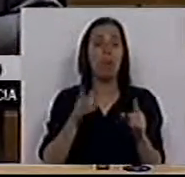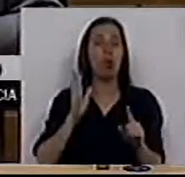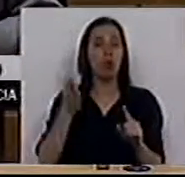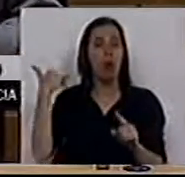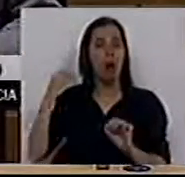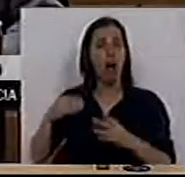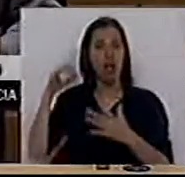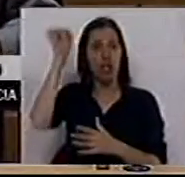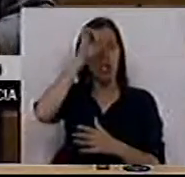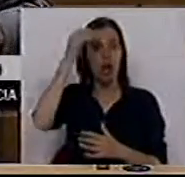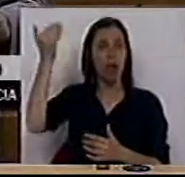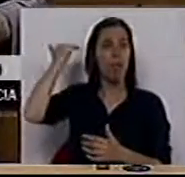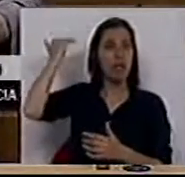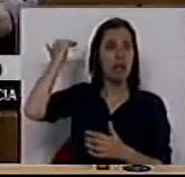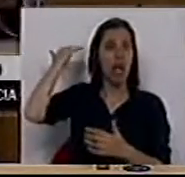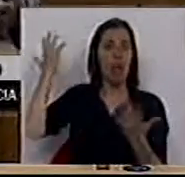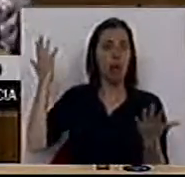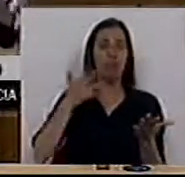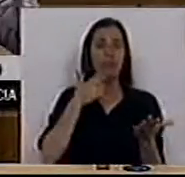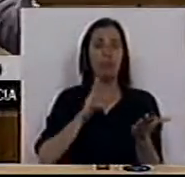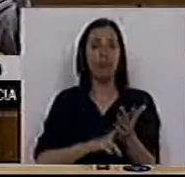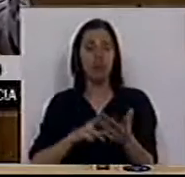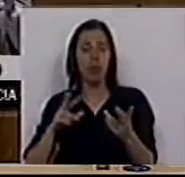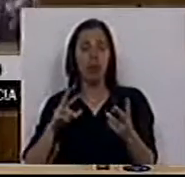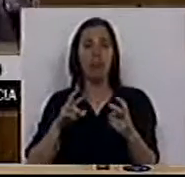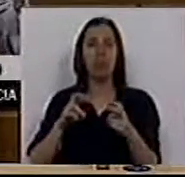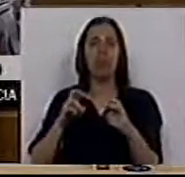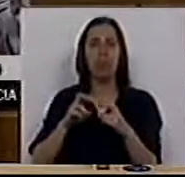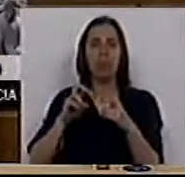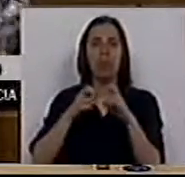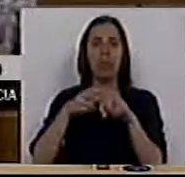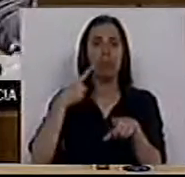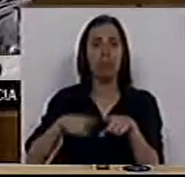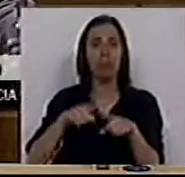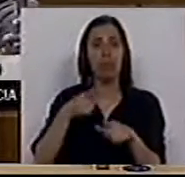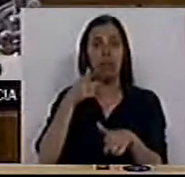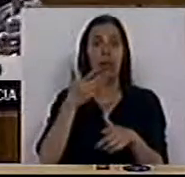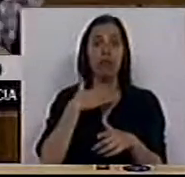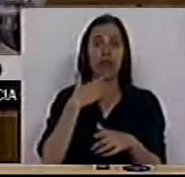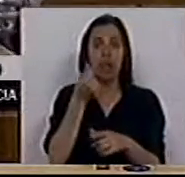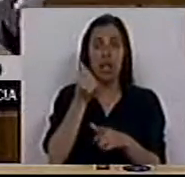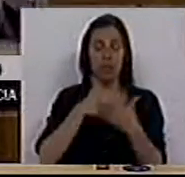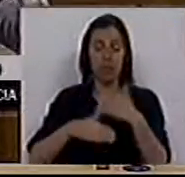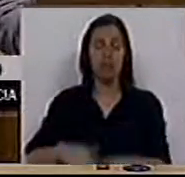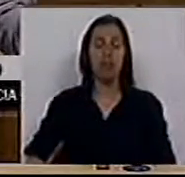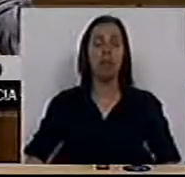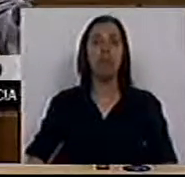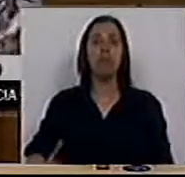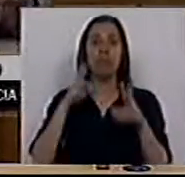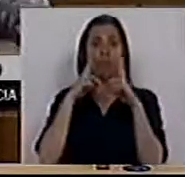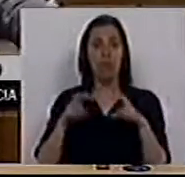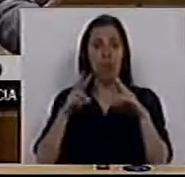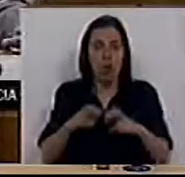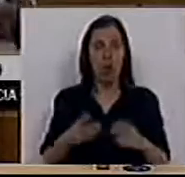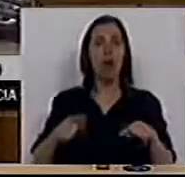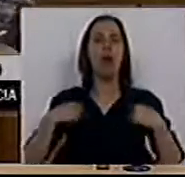já iniciado em janeiro passado. De facto, há problemas no regime de crédito a deficientes. Eles foram identificados,